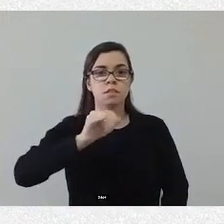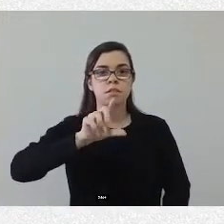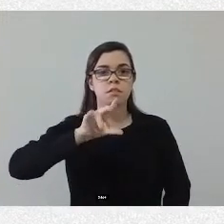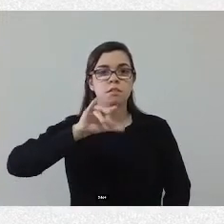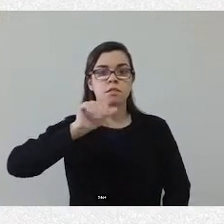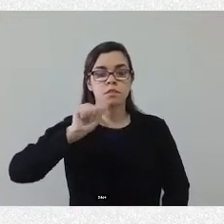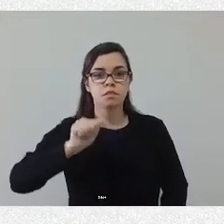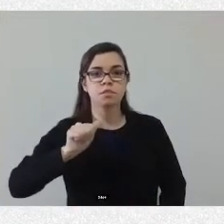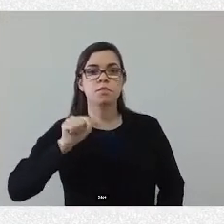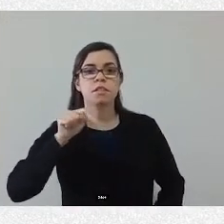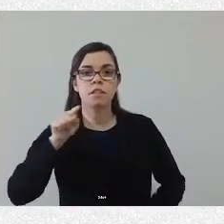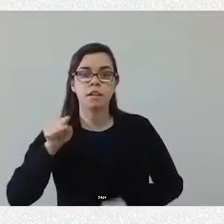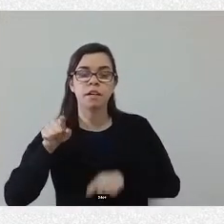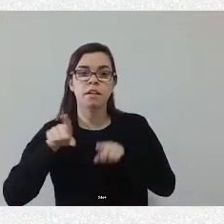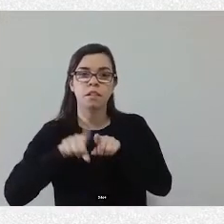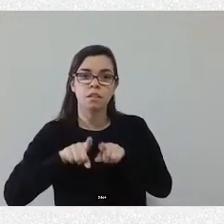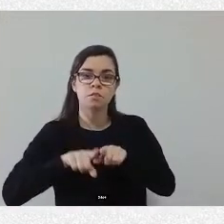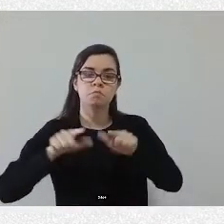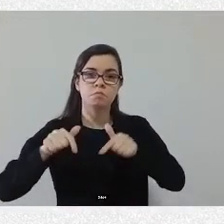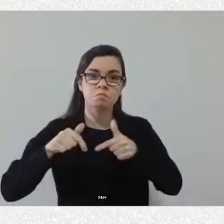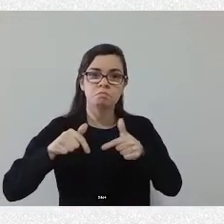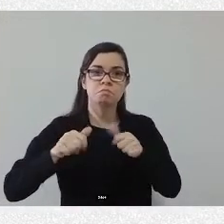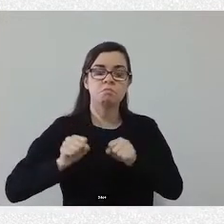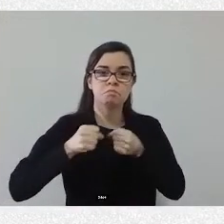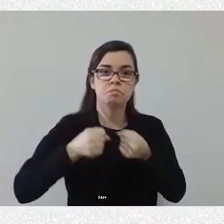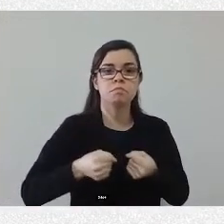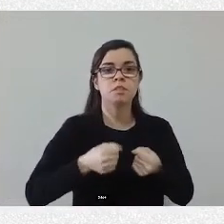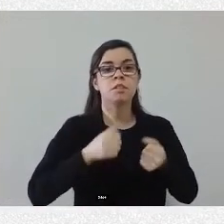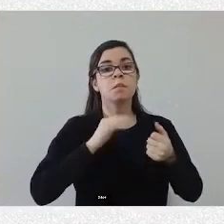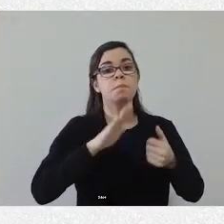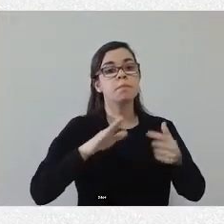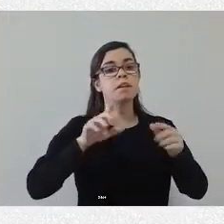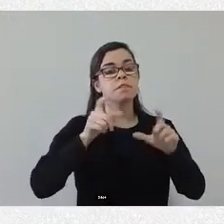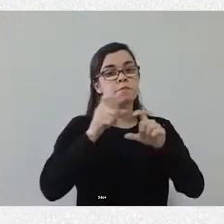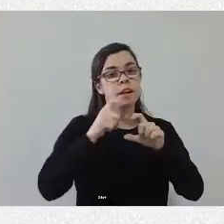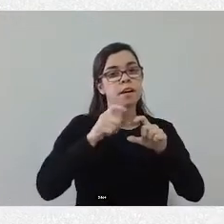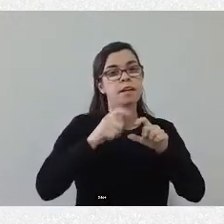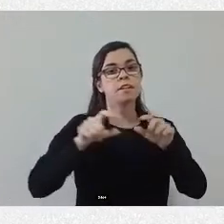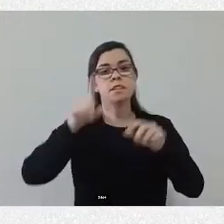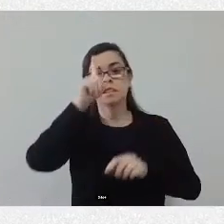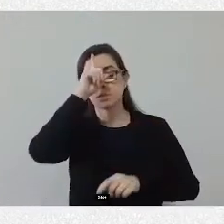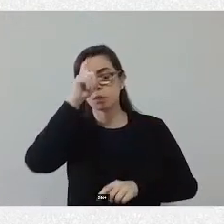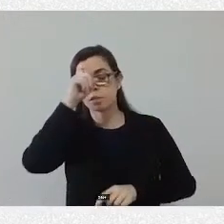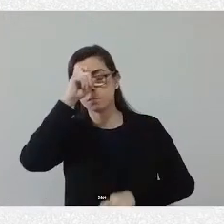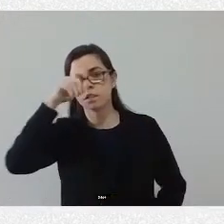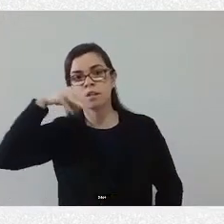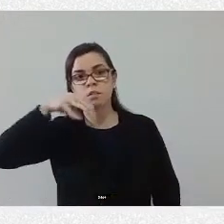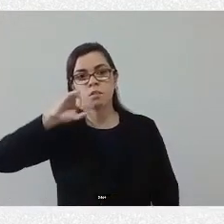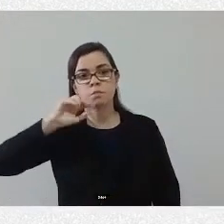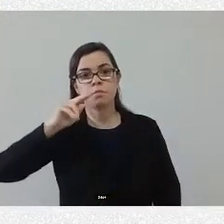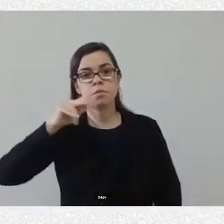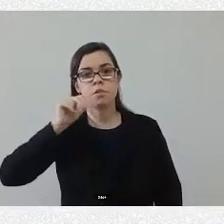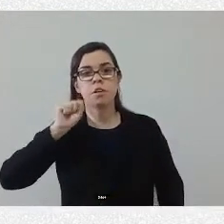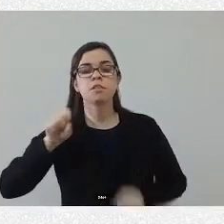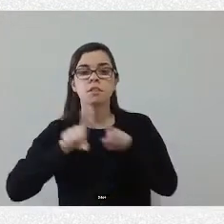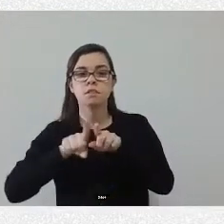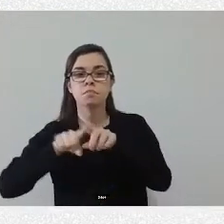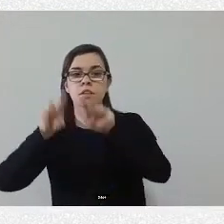passo, mas com a Pfizer, com o Moinhos de Vento e com a universidade, essa articulação que, no fundo,